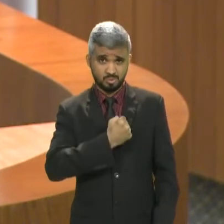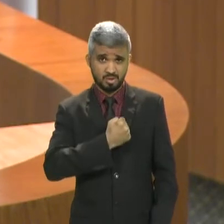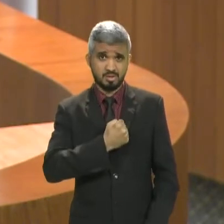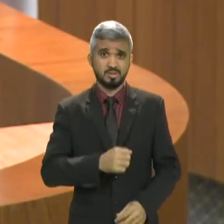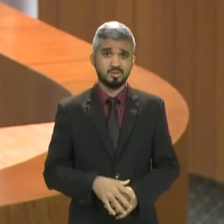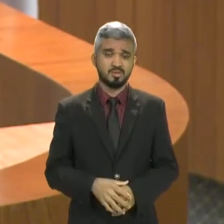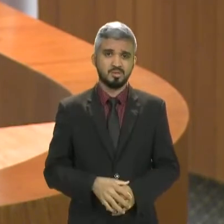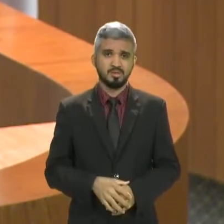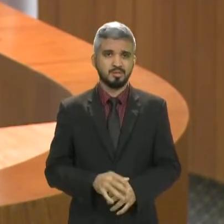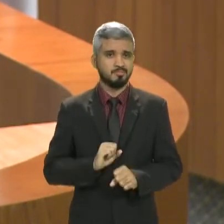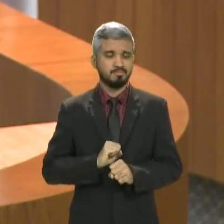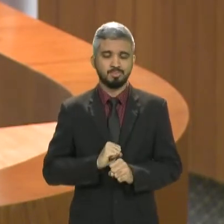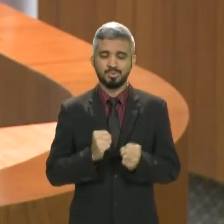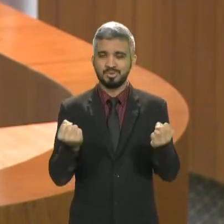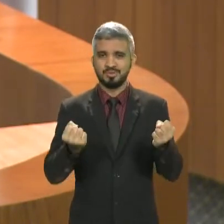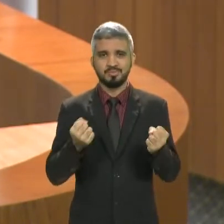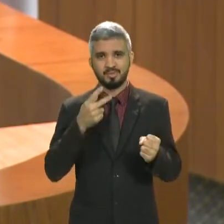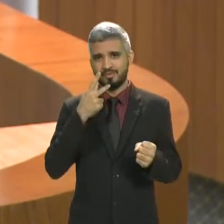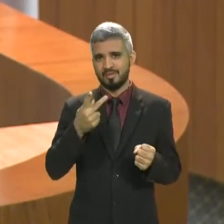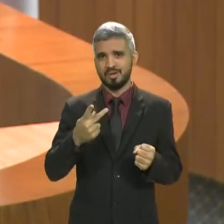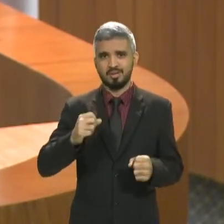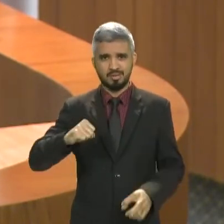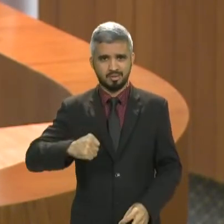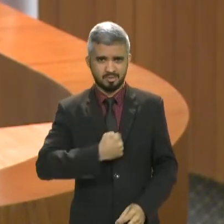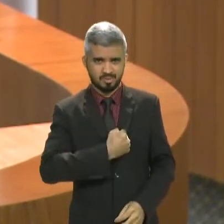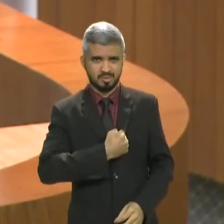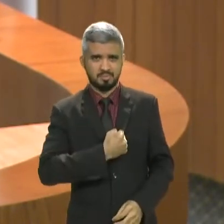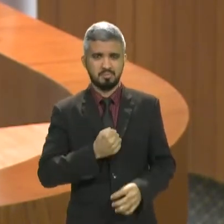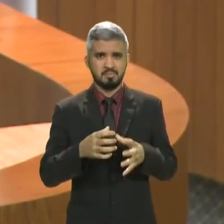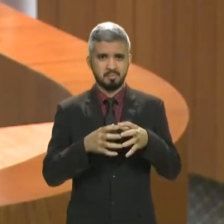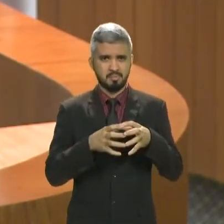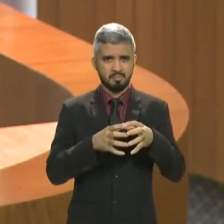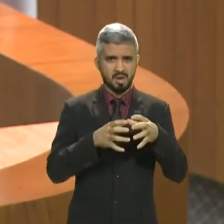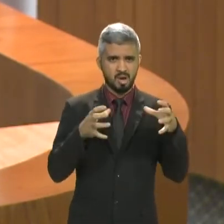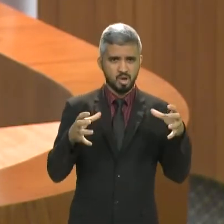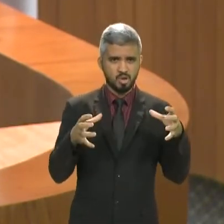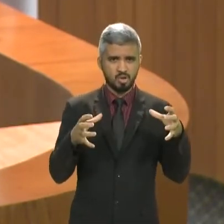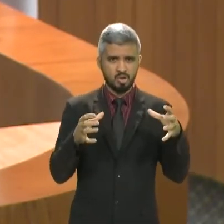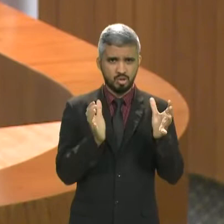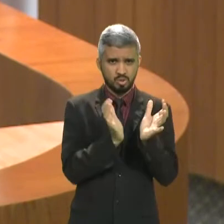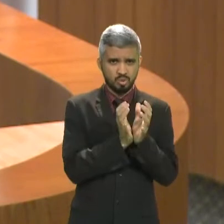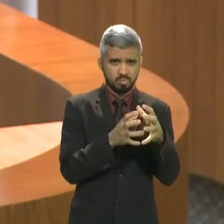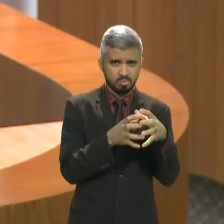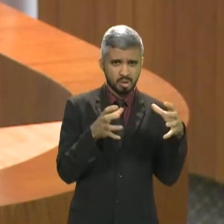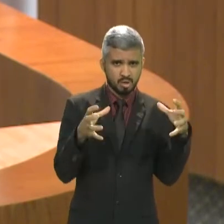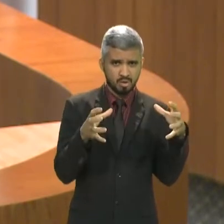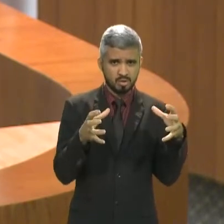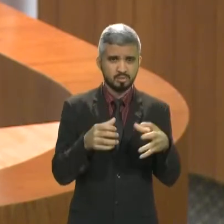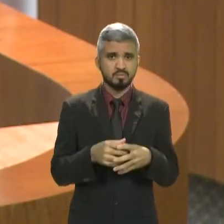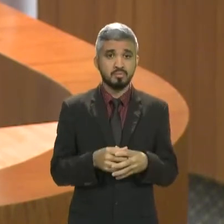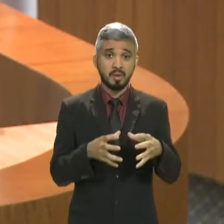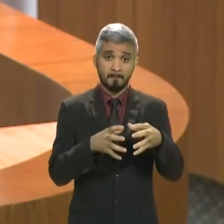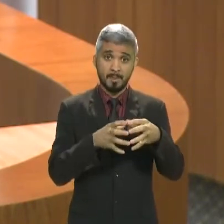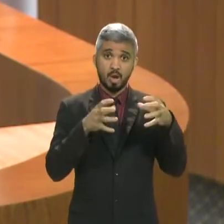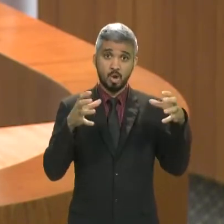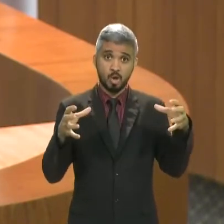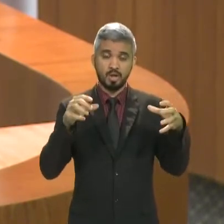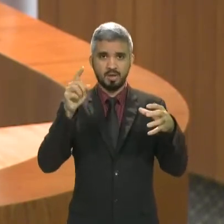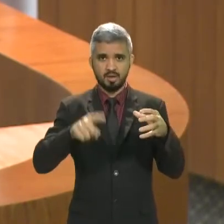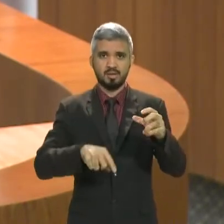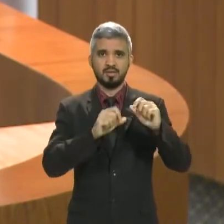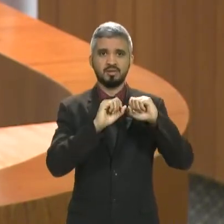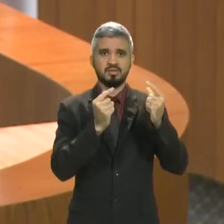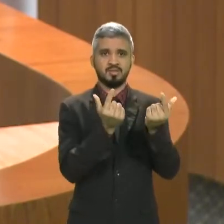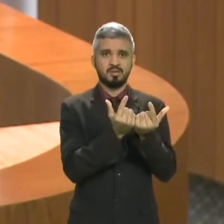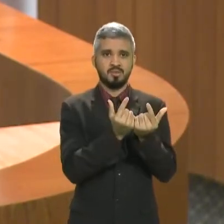assim, é impossível. Porque você falou em maioria, falou em tudo aqui, e vou repetir, a maioria é da casa, mas não do bloco,